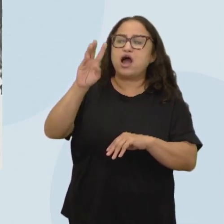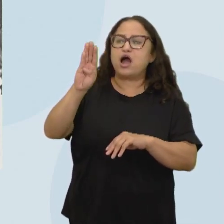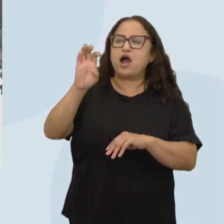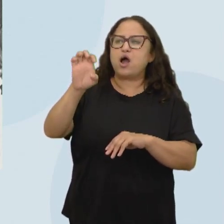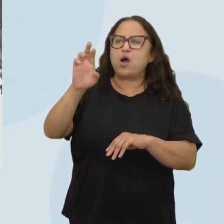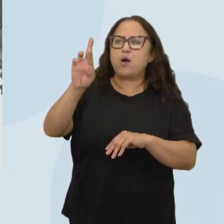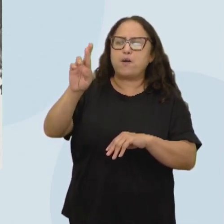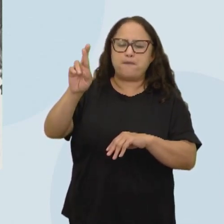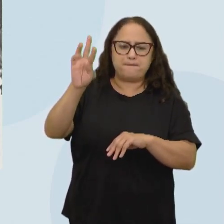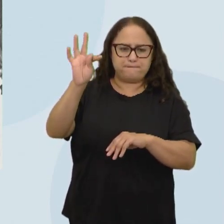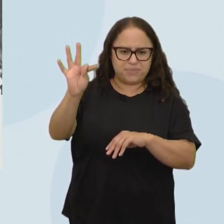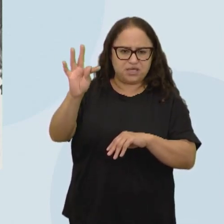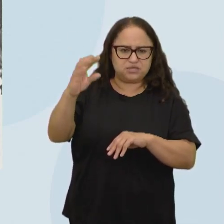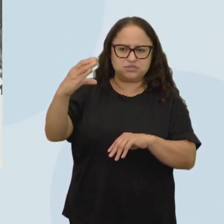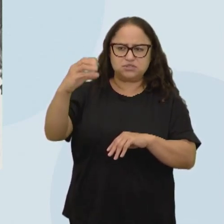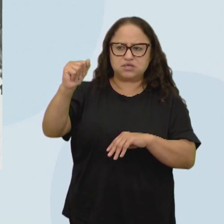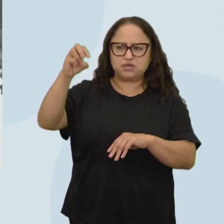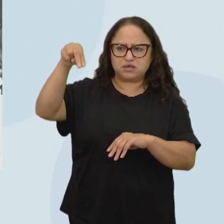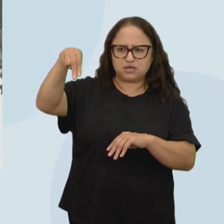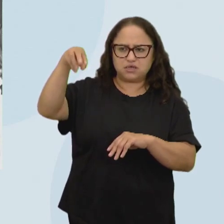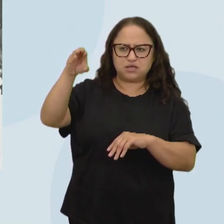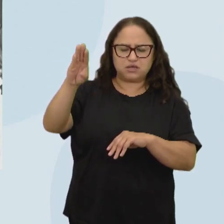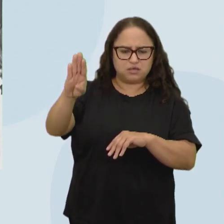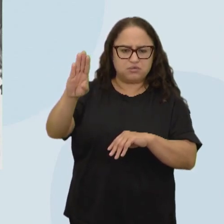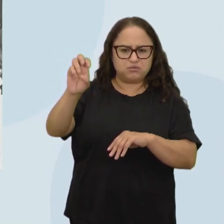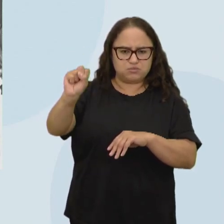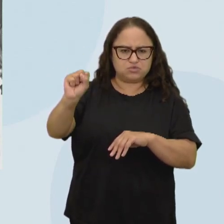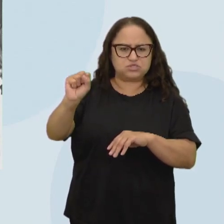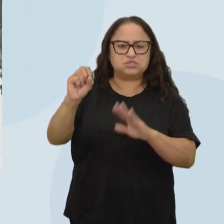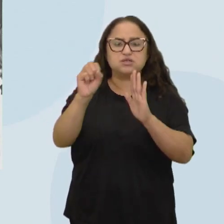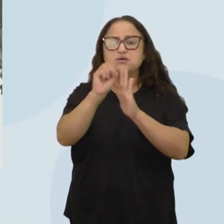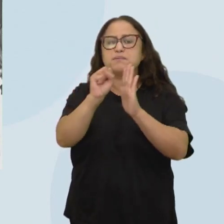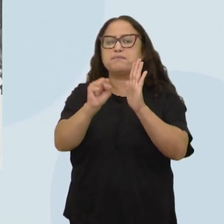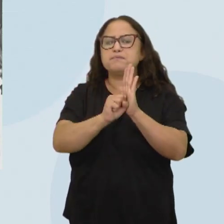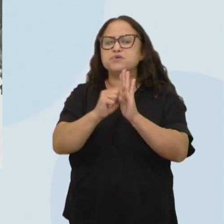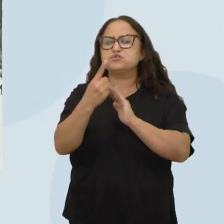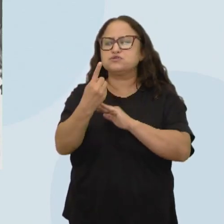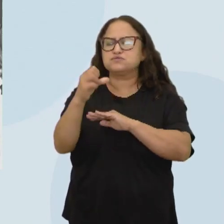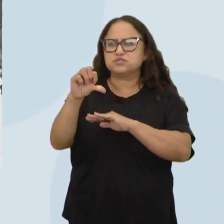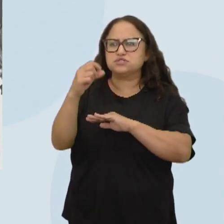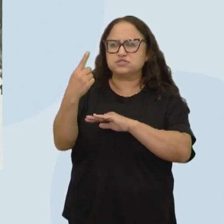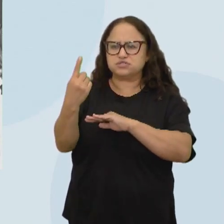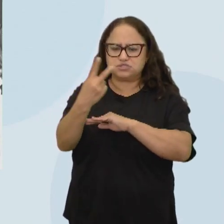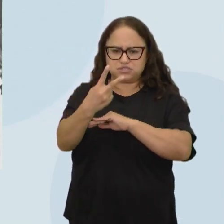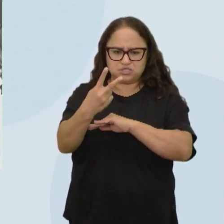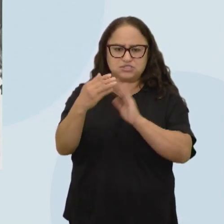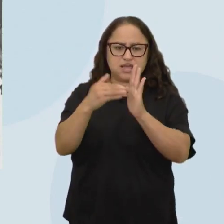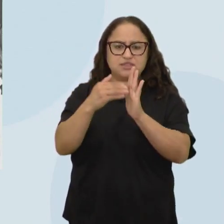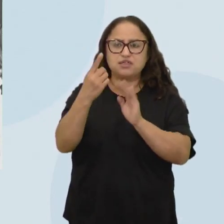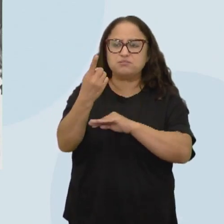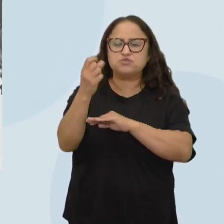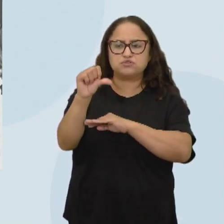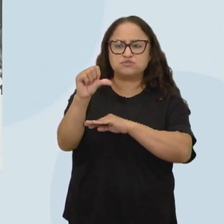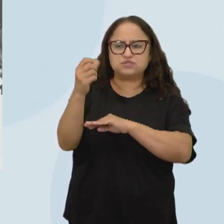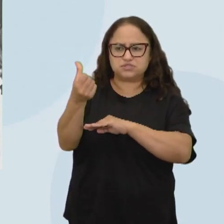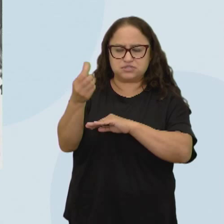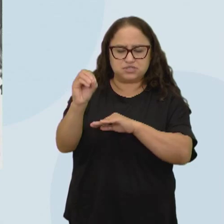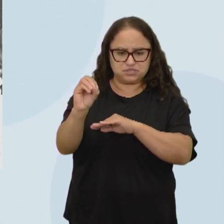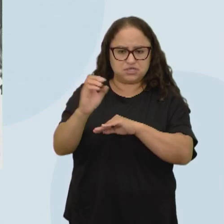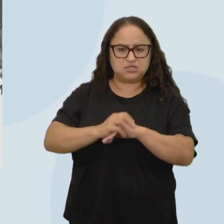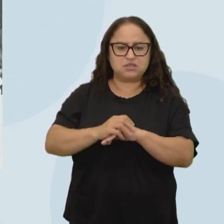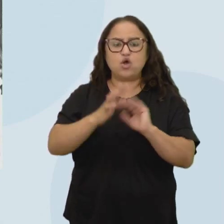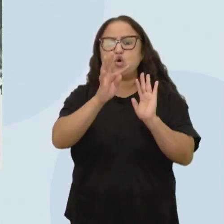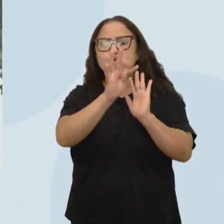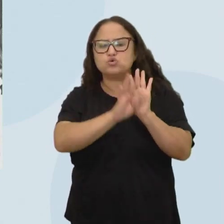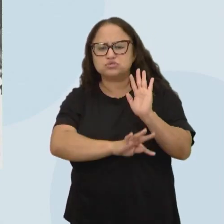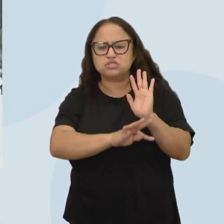que viveu aí no começo, até a metade do século XX, e assim, cujo textos, gente, assim,